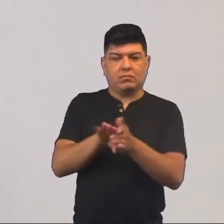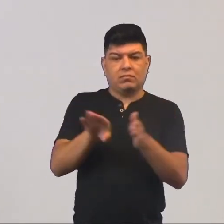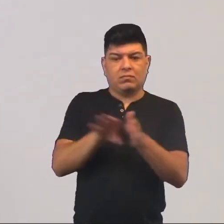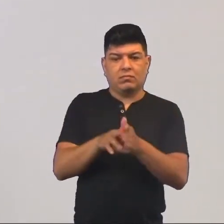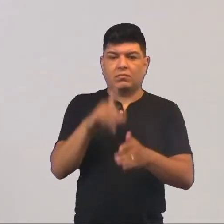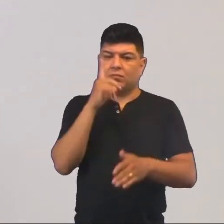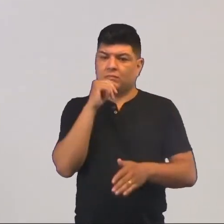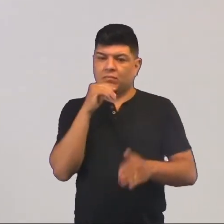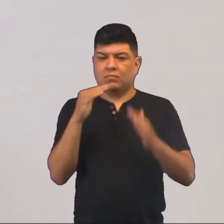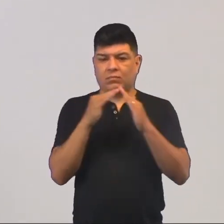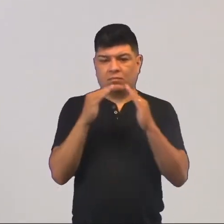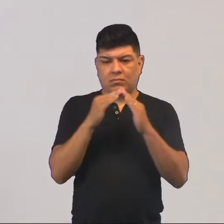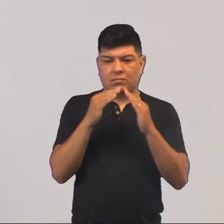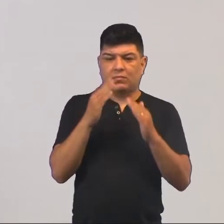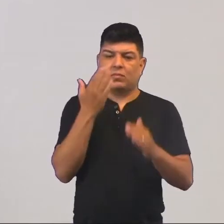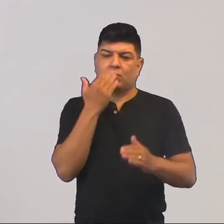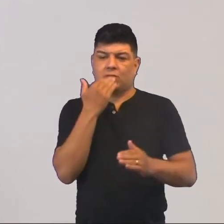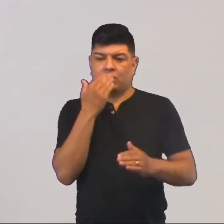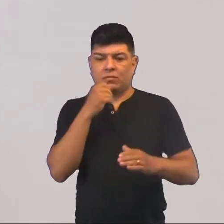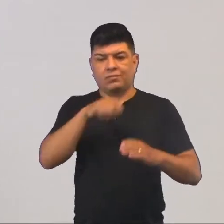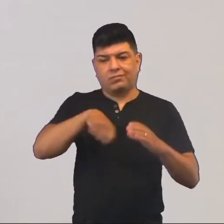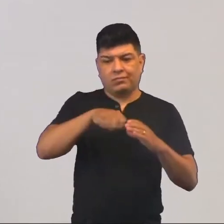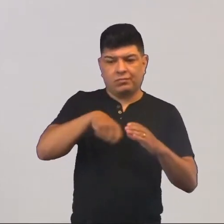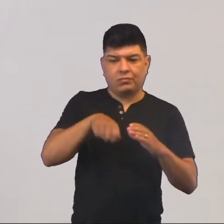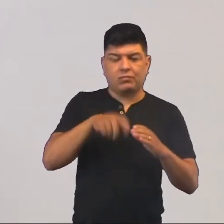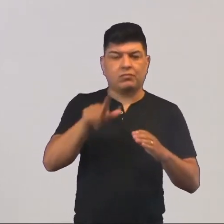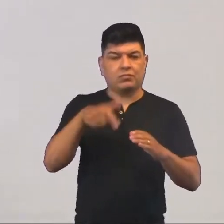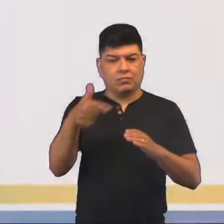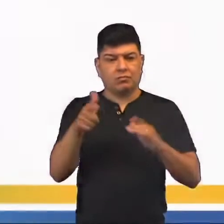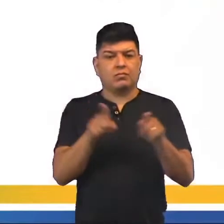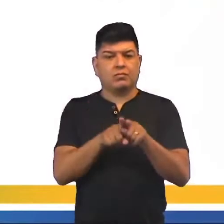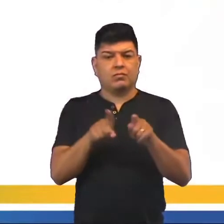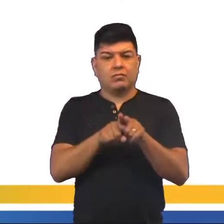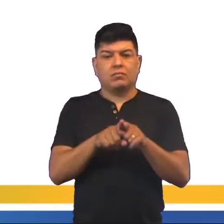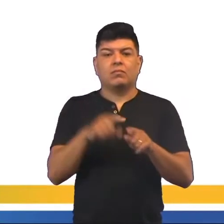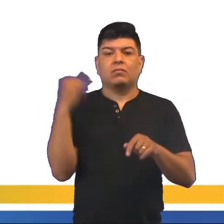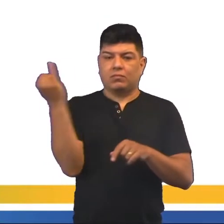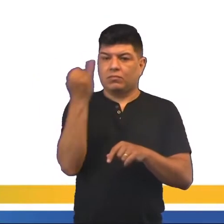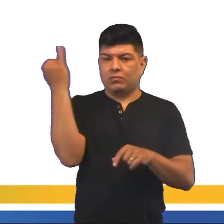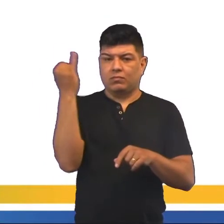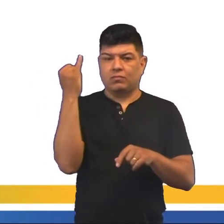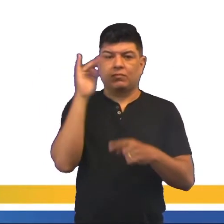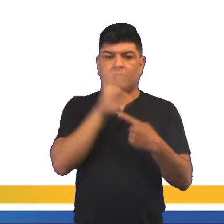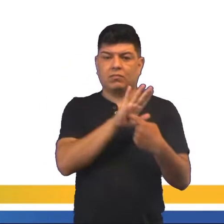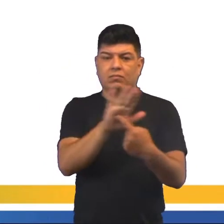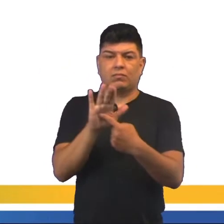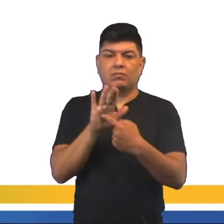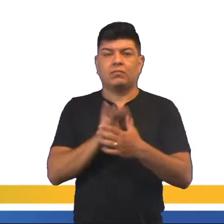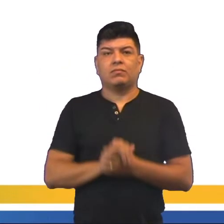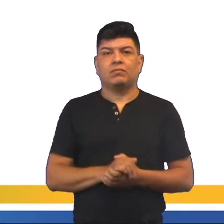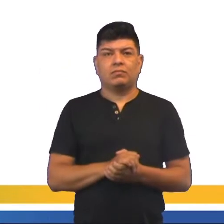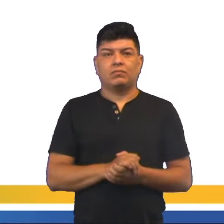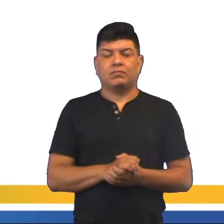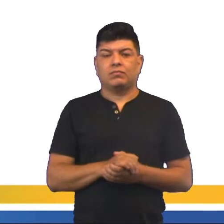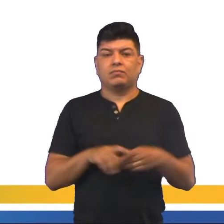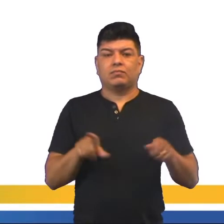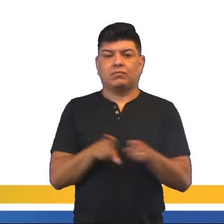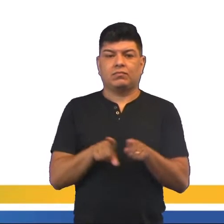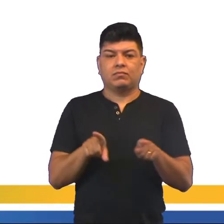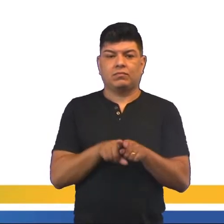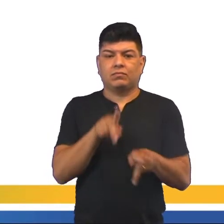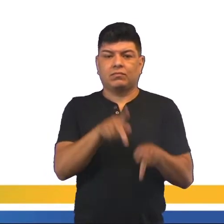para alimento ou para cozimento ou outros fins. Então isso é importante a gente salientar. E também